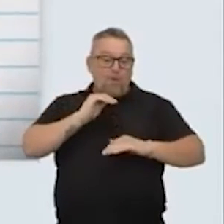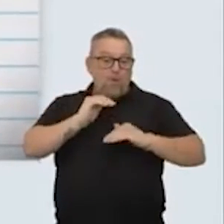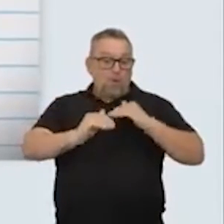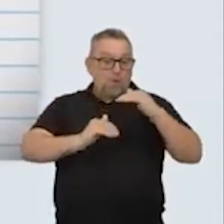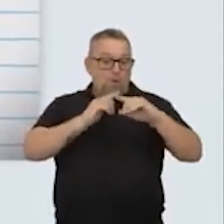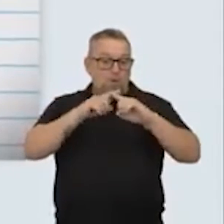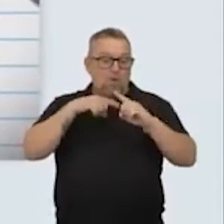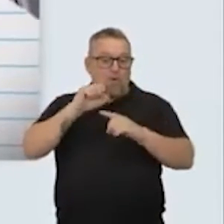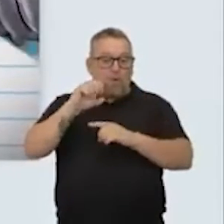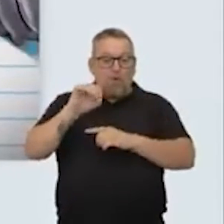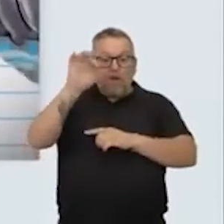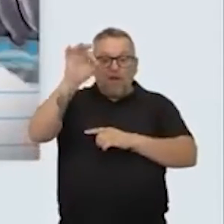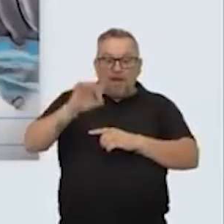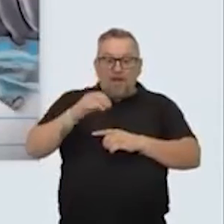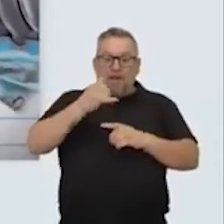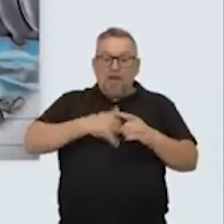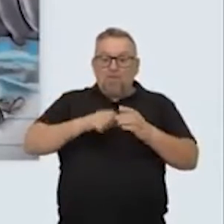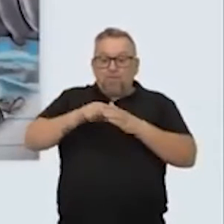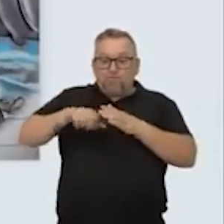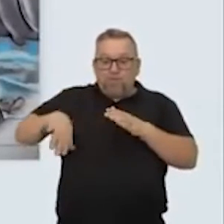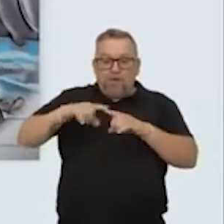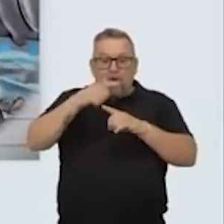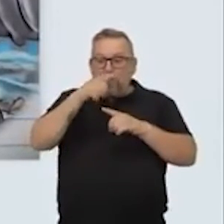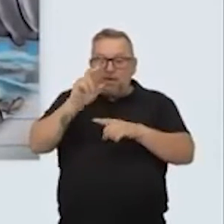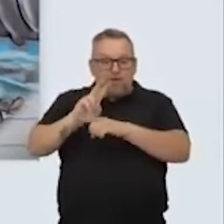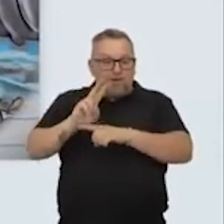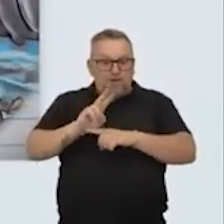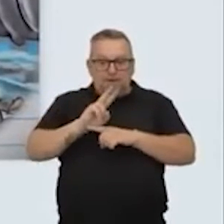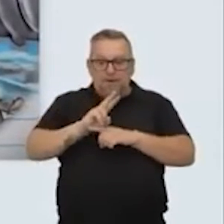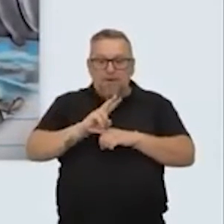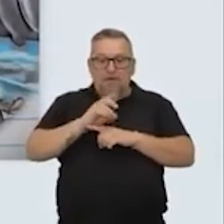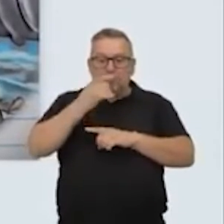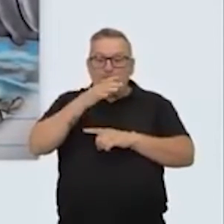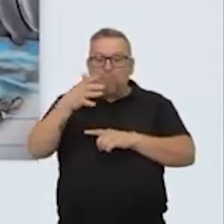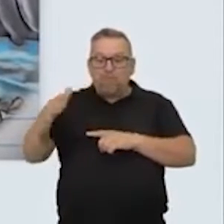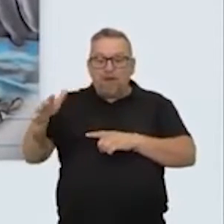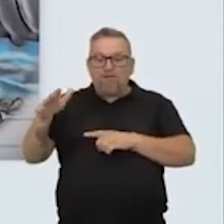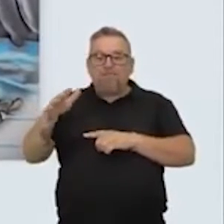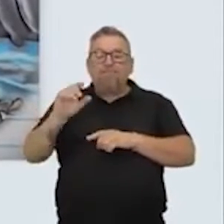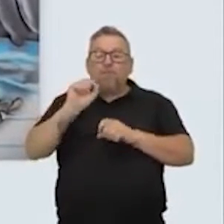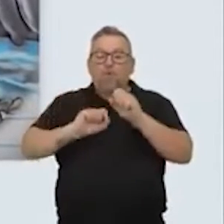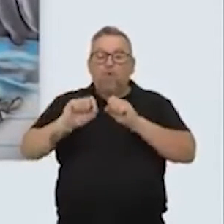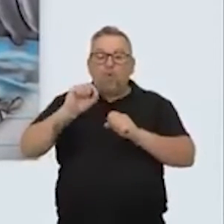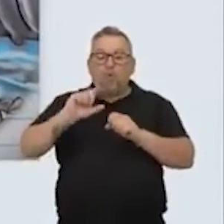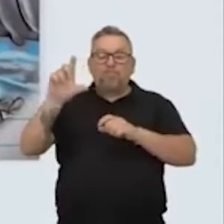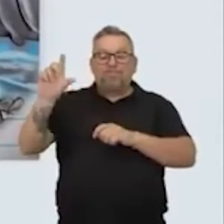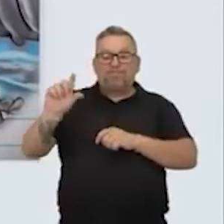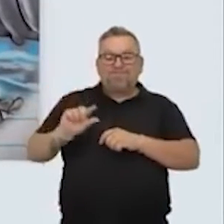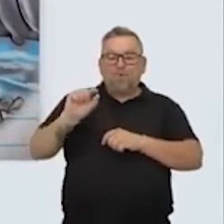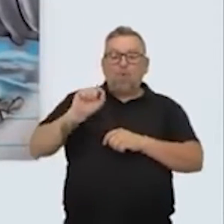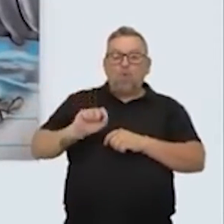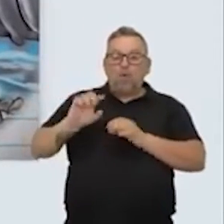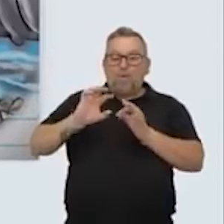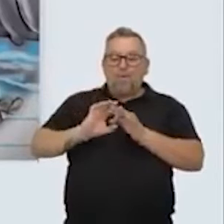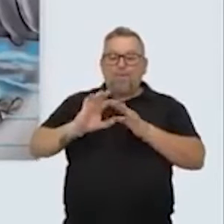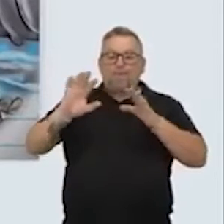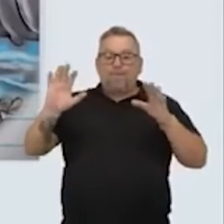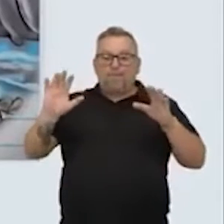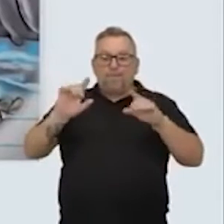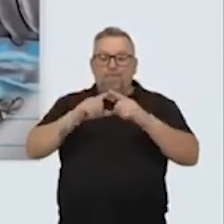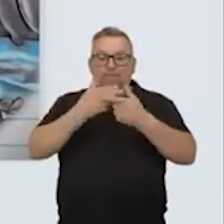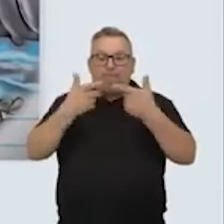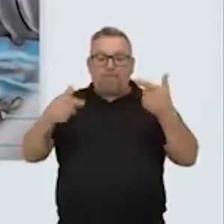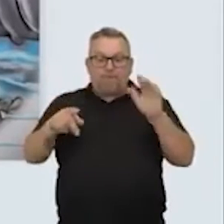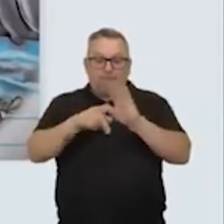desenvolvimento, 80% do esgoto é despejado sem tratamento diretamente nos corpos d'água, o que diminui ainda mais a disponibilidade dos